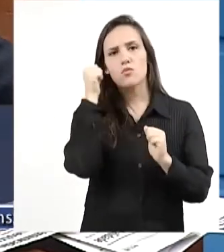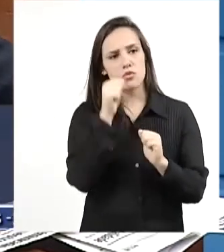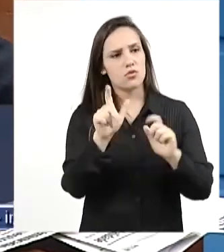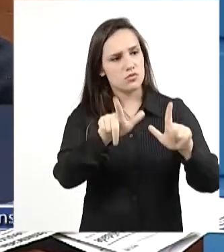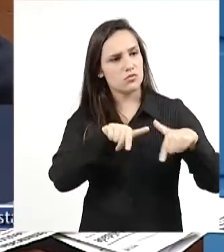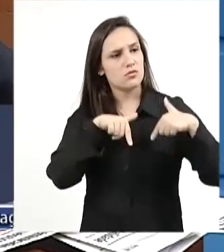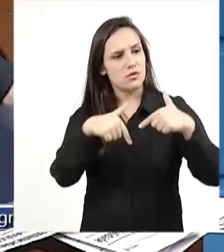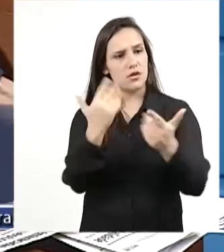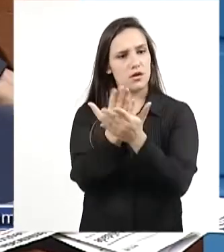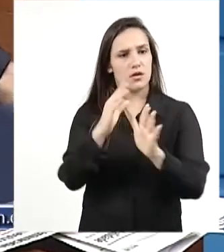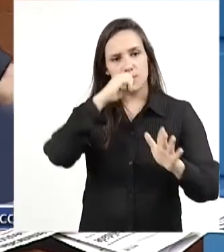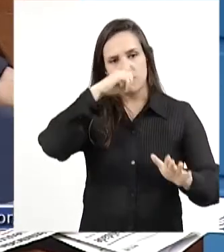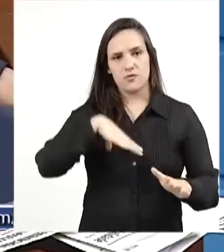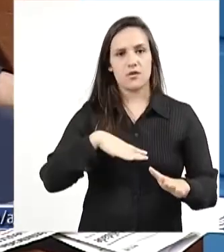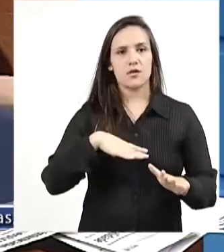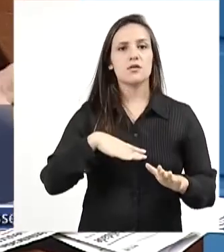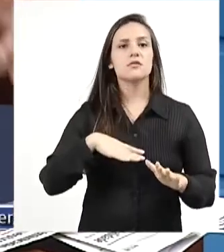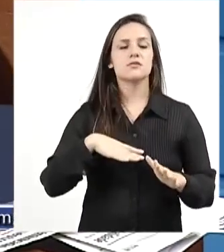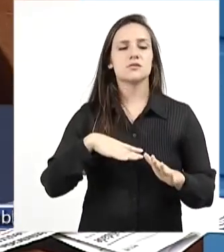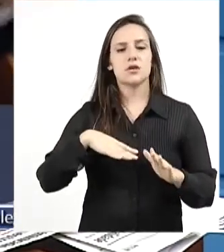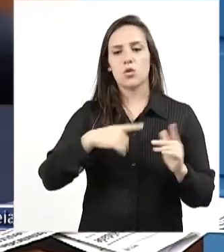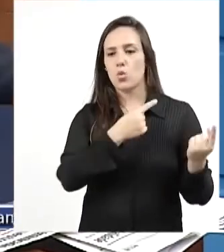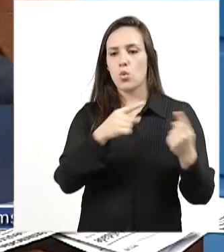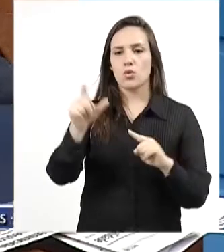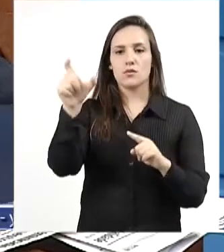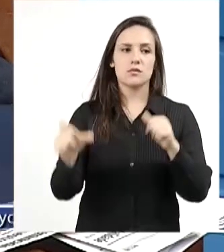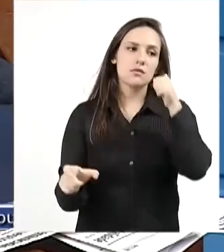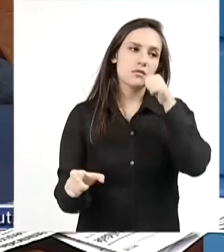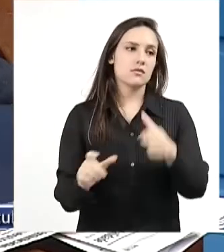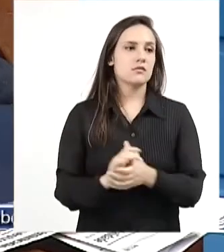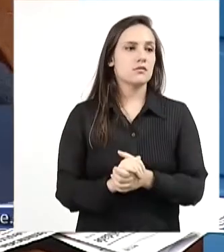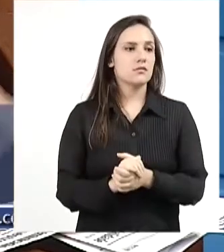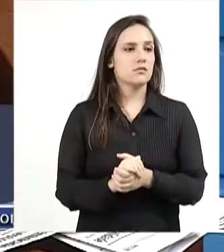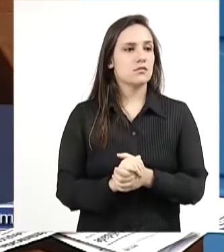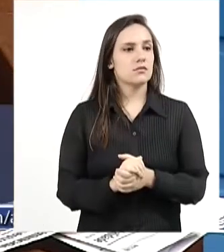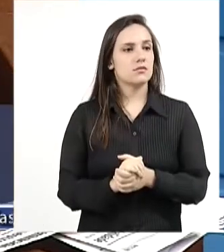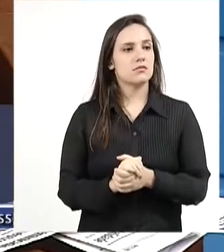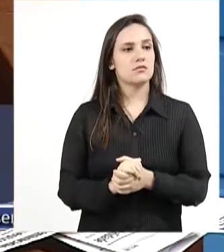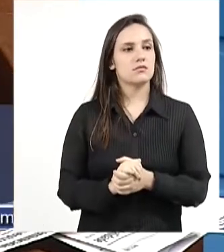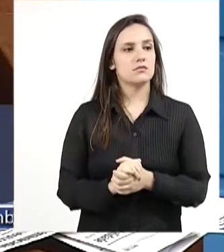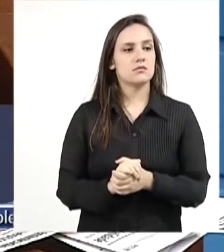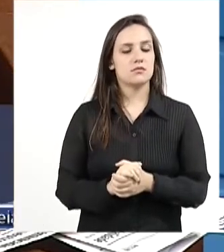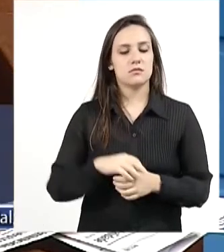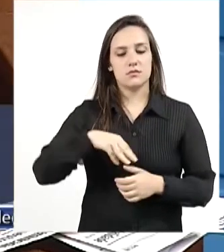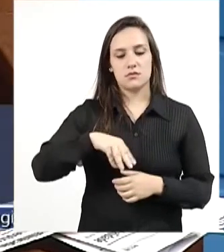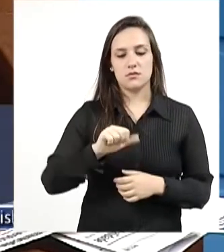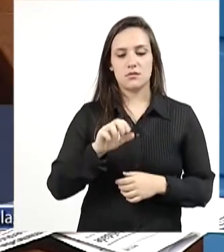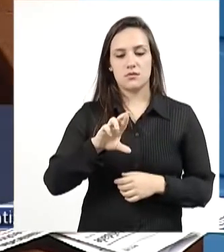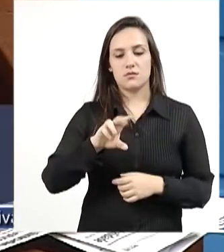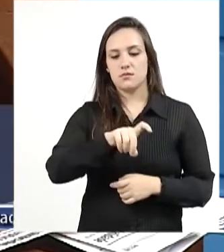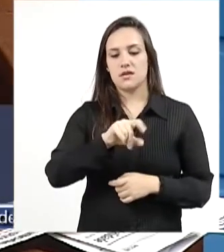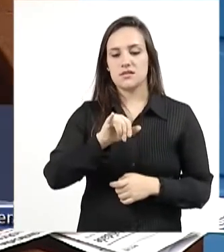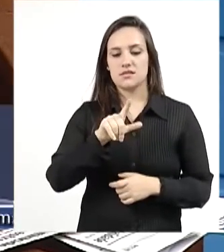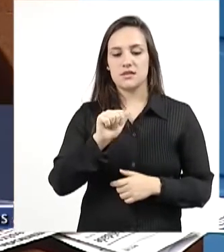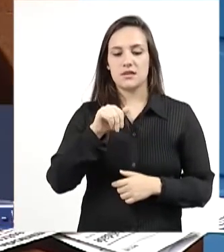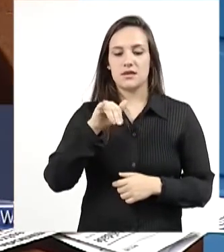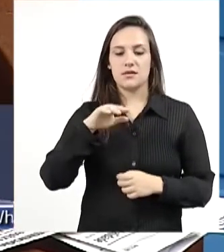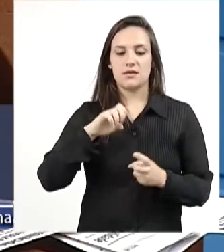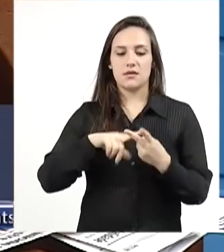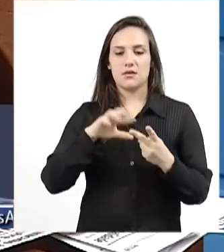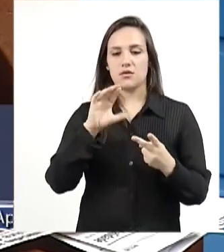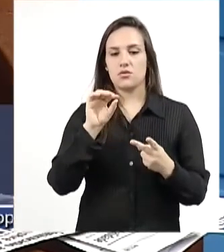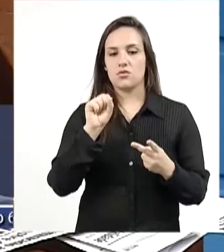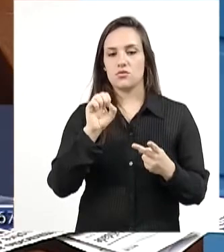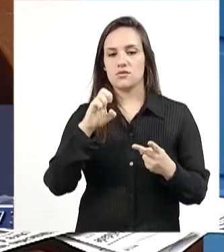fim da violência contra todas as mulheres. Eu quero lembrar a memória da Maxilaine, quero lembrar da Rosenilda,